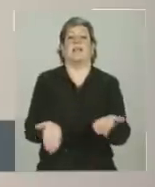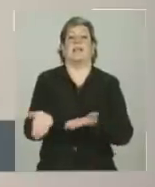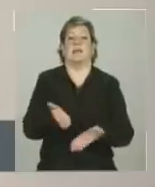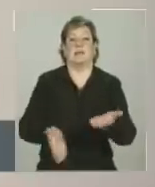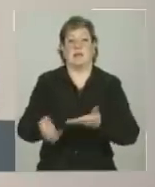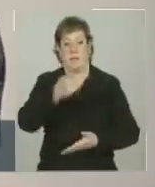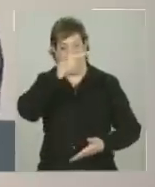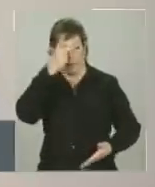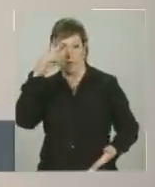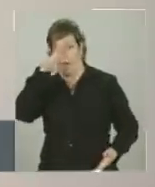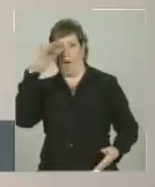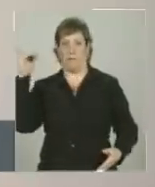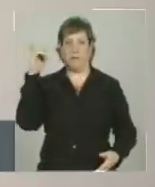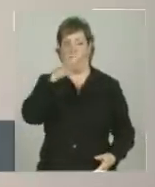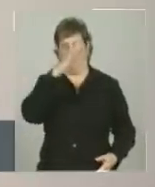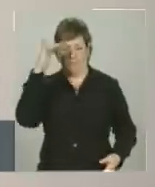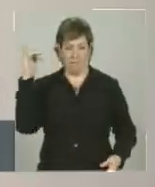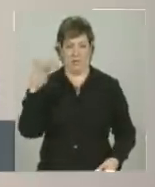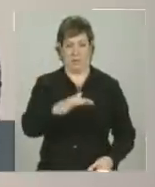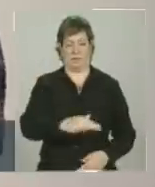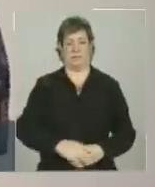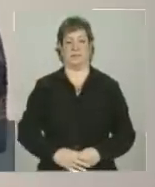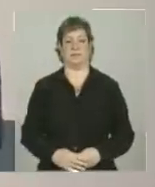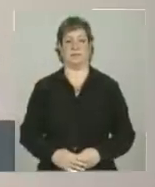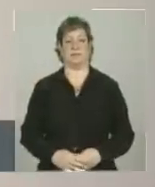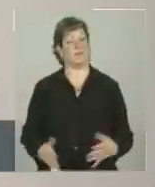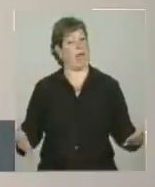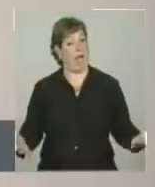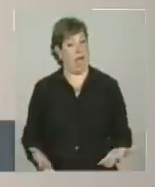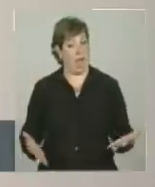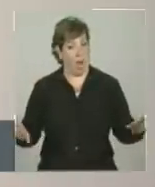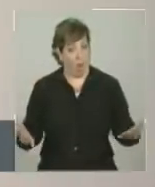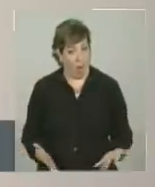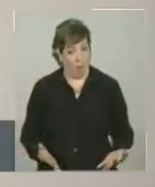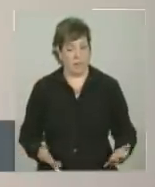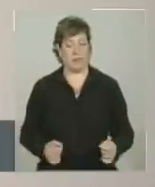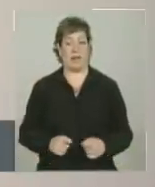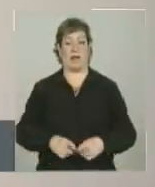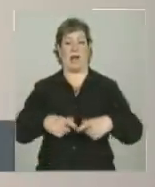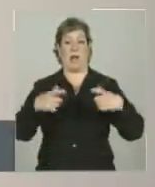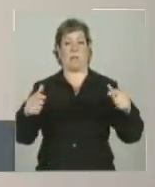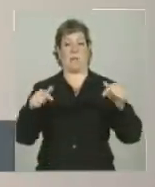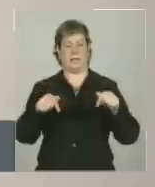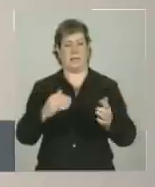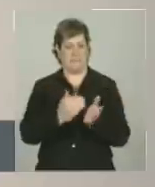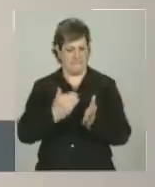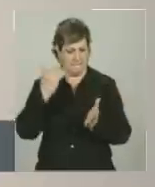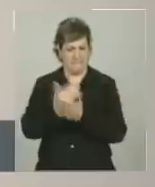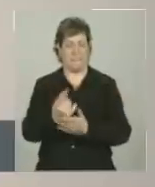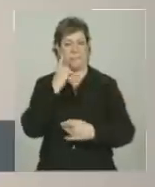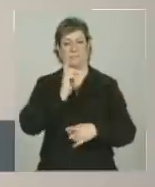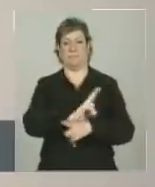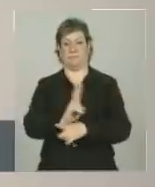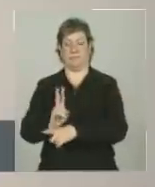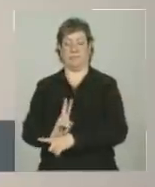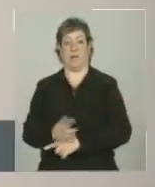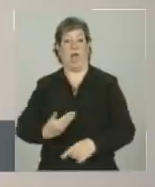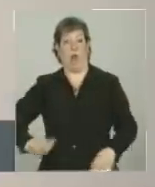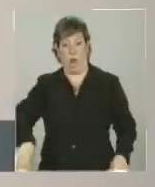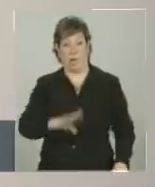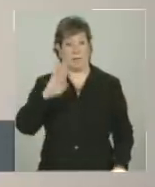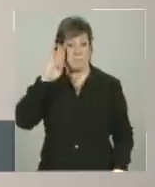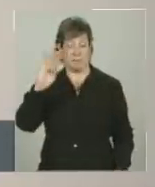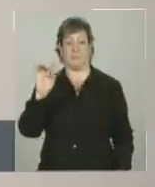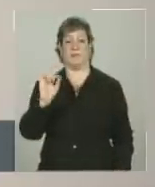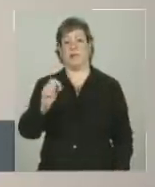dos passageiros. Estamos agora voltados para ampliar ainda mais esse monitoramento. Nossas prioridades